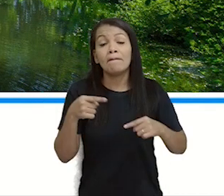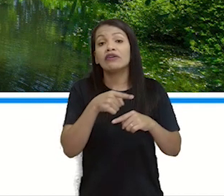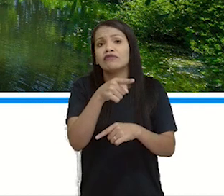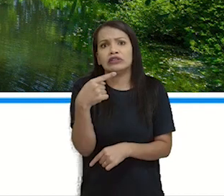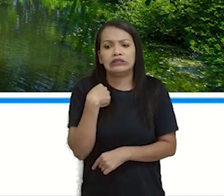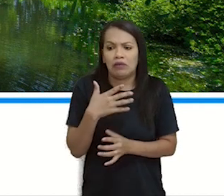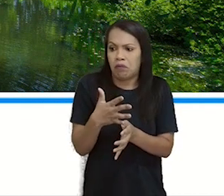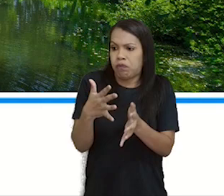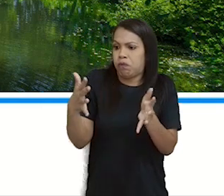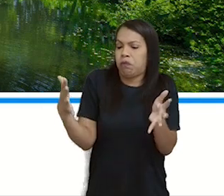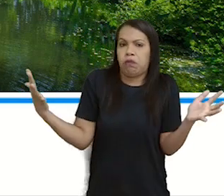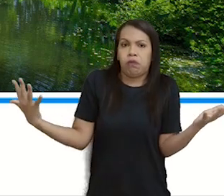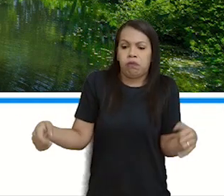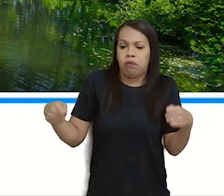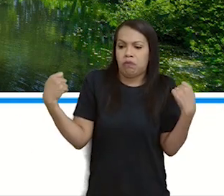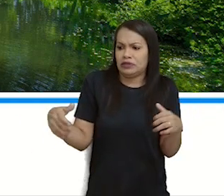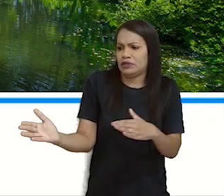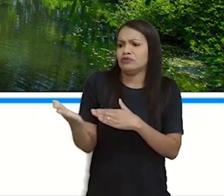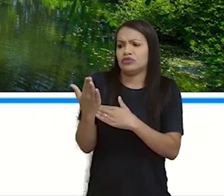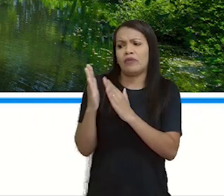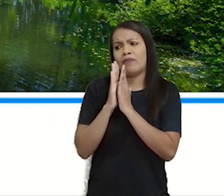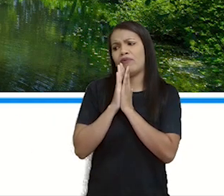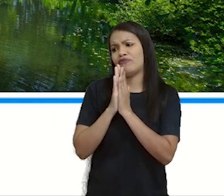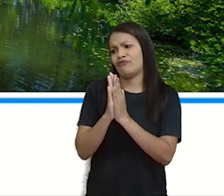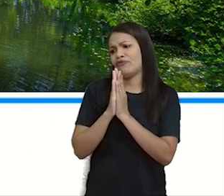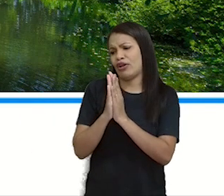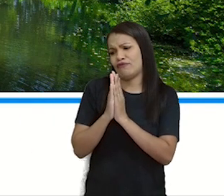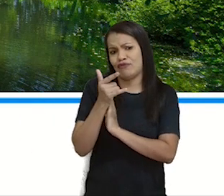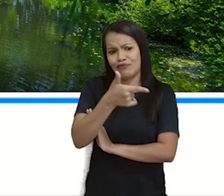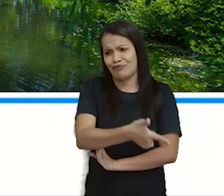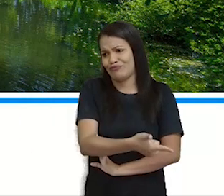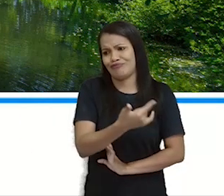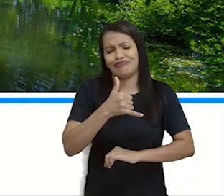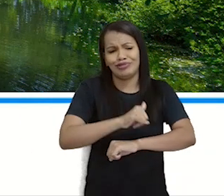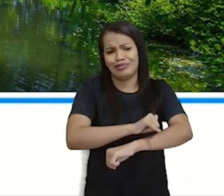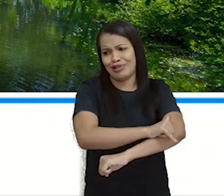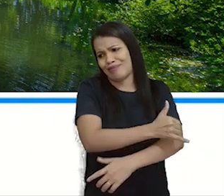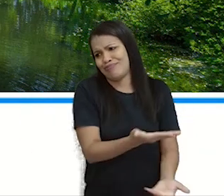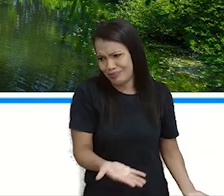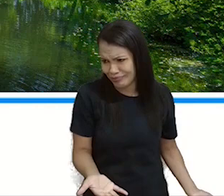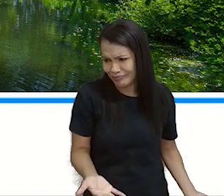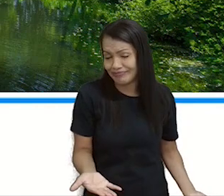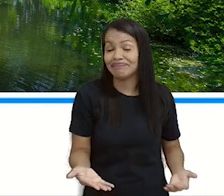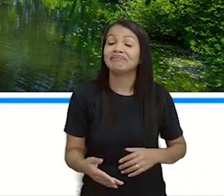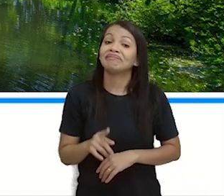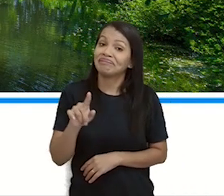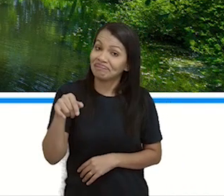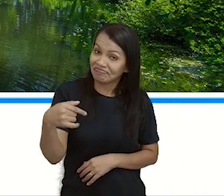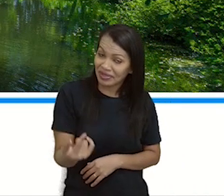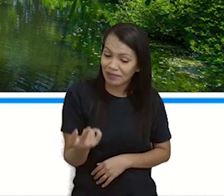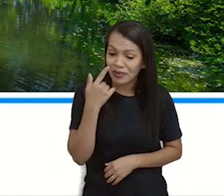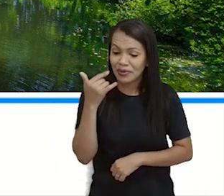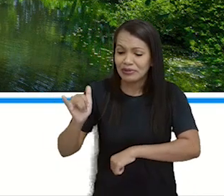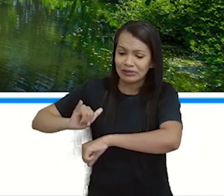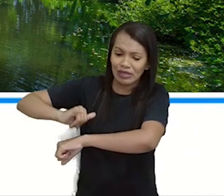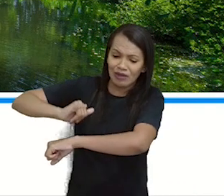é um gigante, você precisa nos ajudar e dar uma lição naquele sapo arrogante. Depois os sapinhos